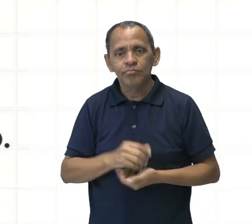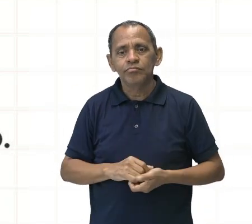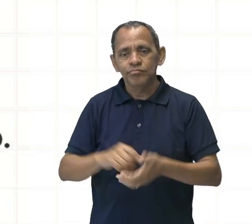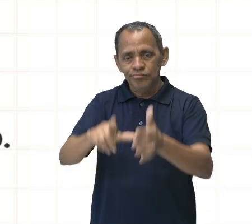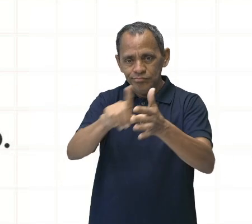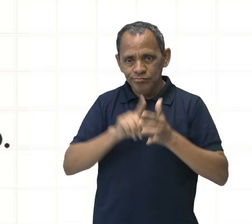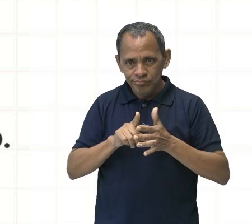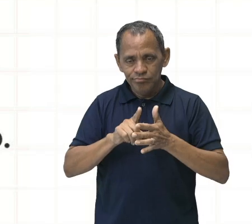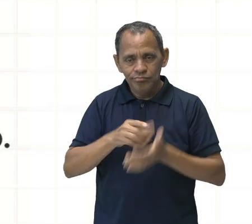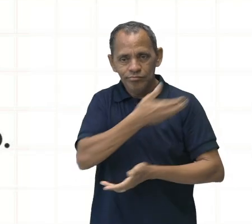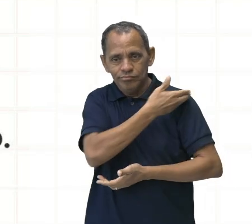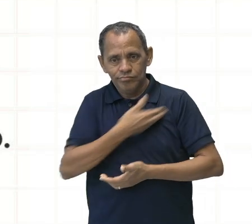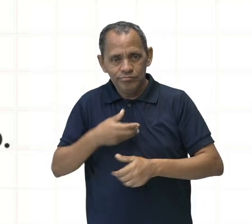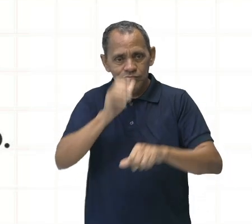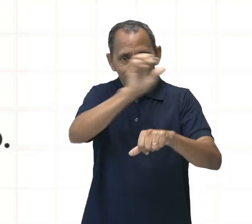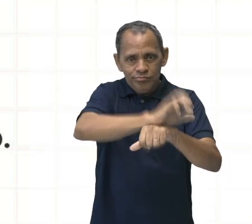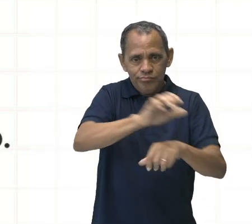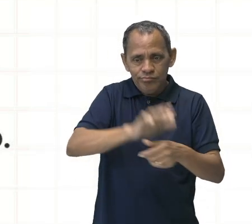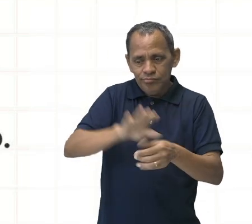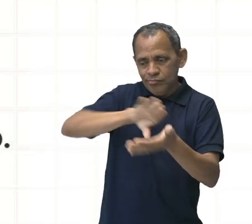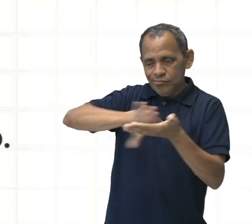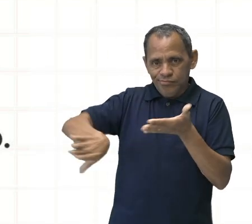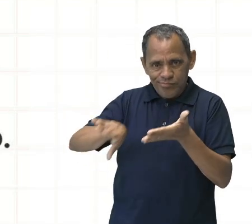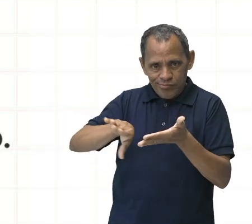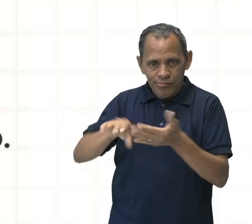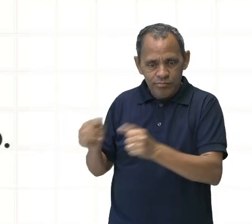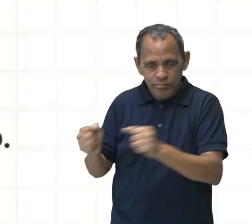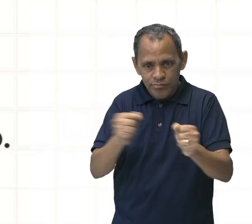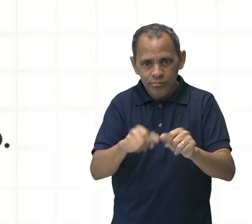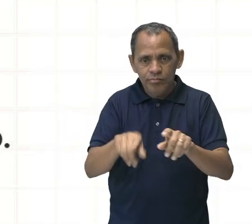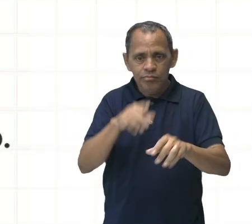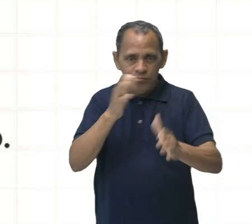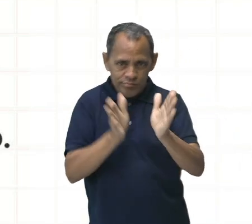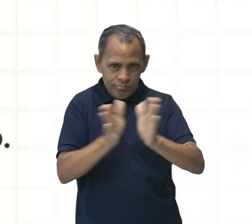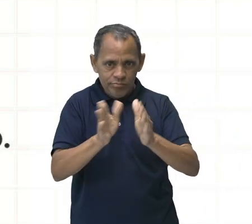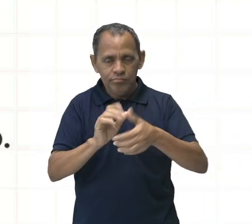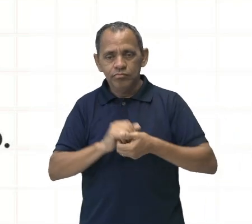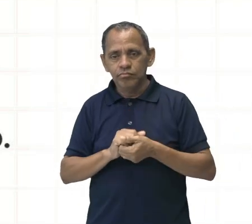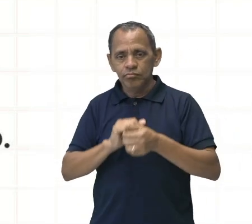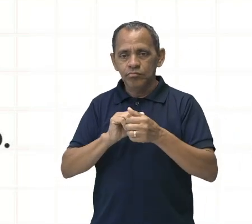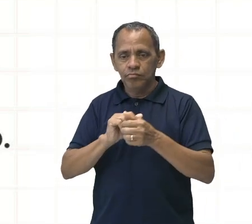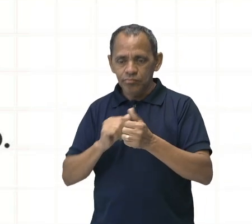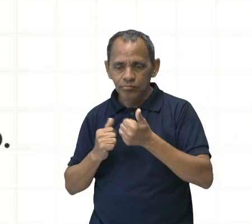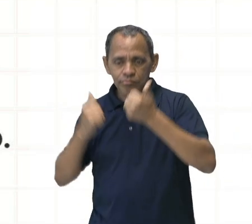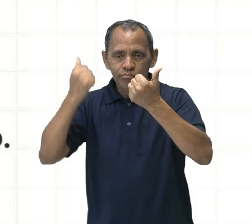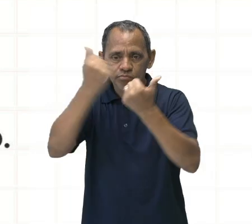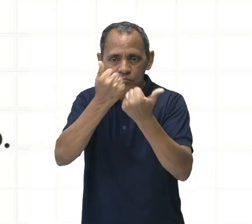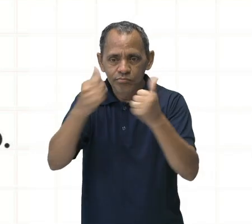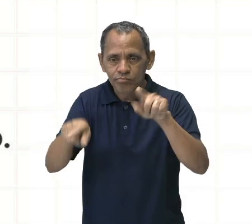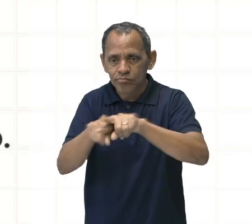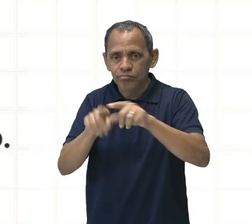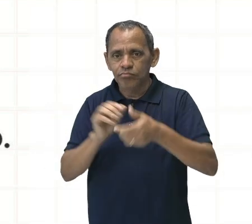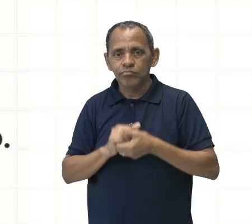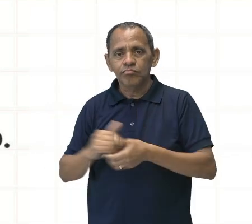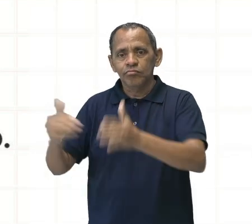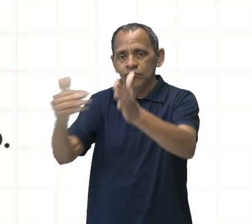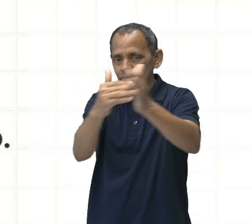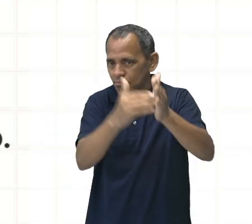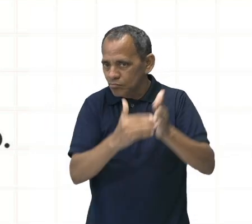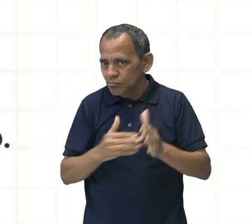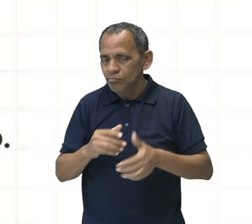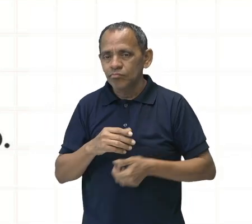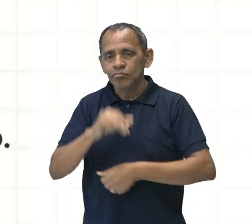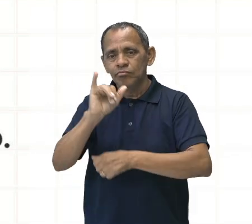de estados vão ser tirados do poder naquele momento e para o seu lugar serão nomeados interventores.